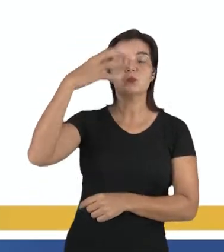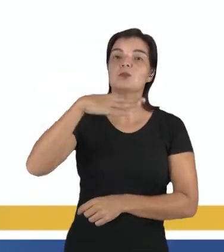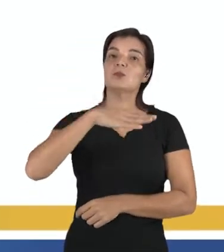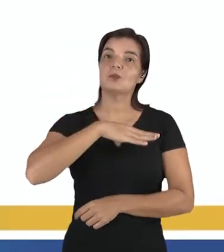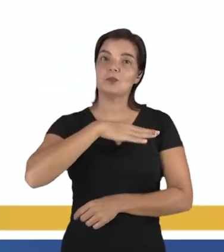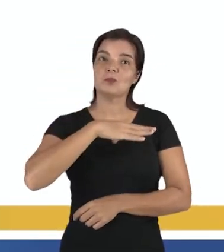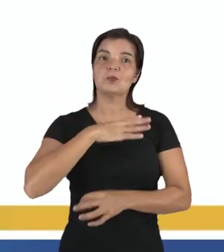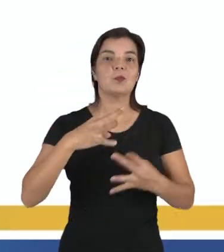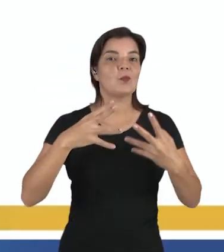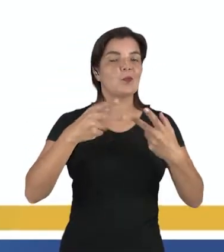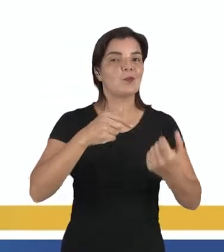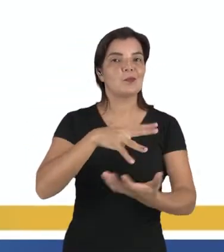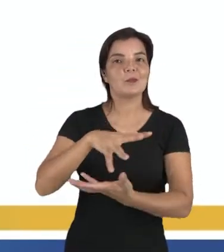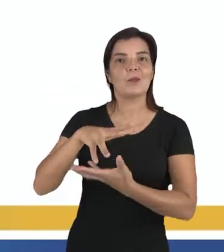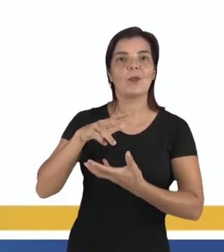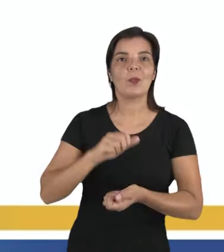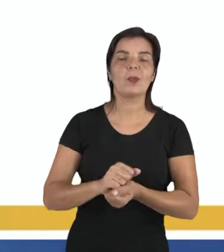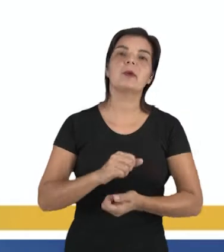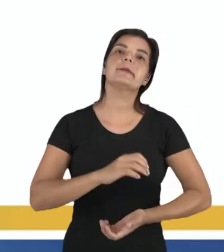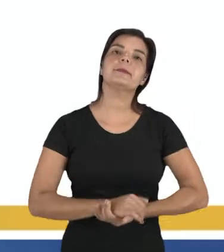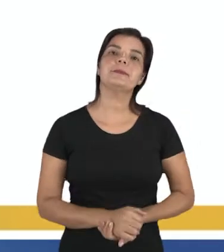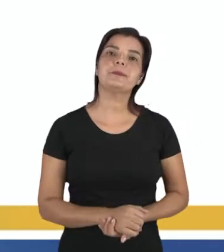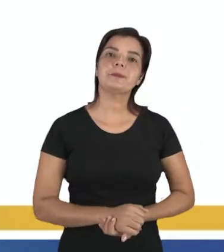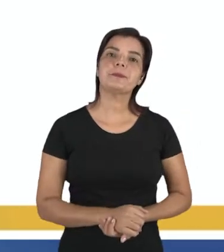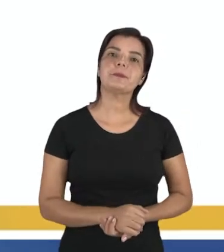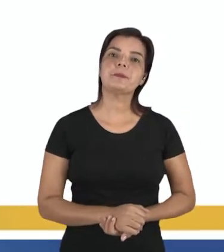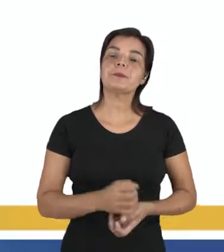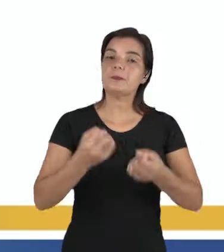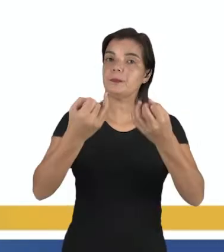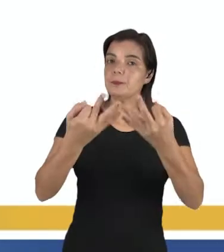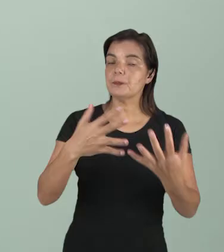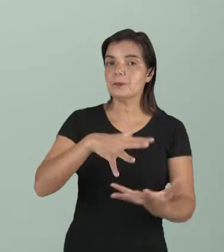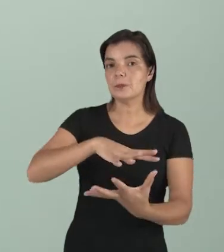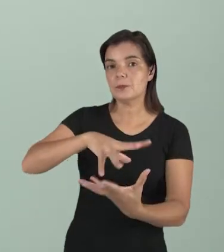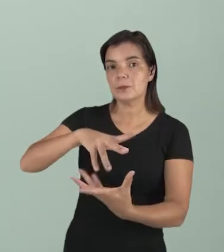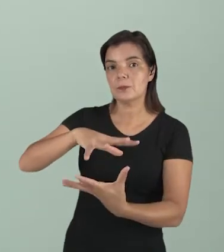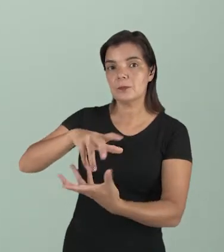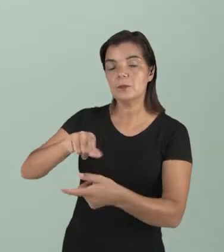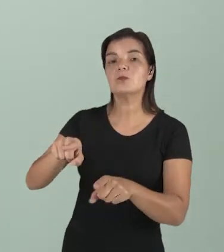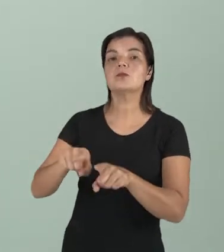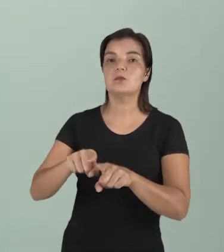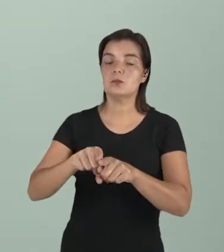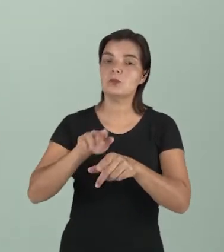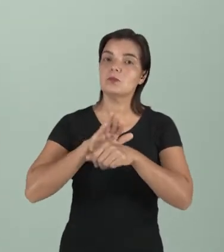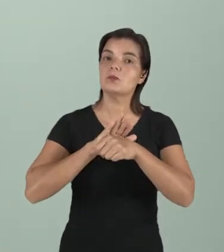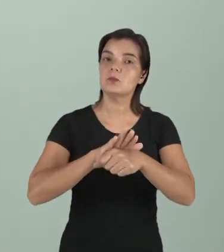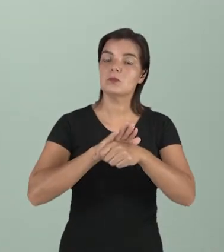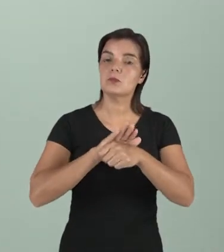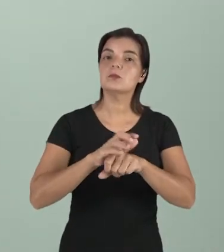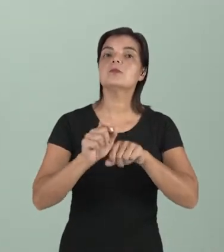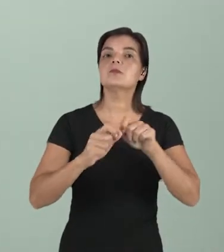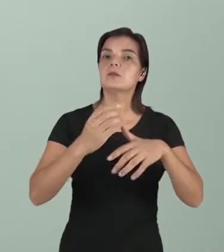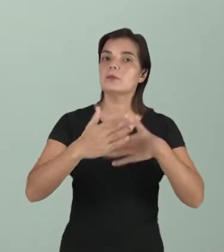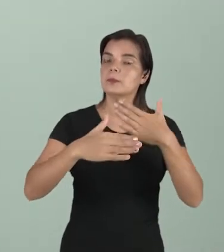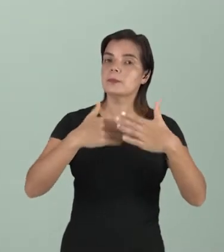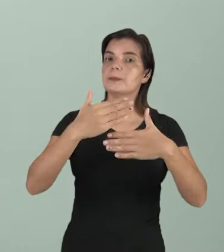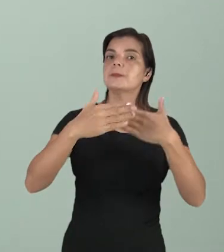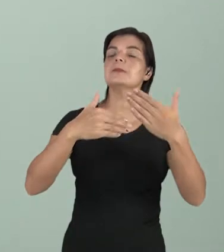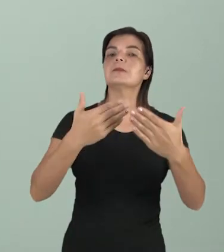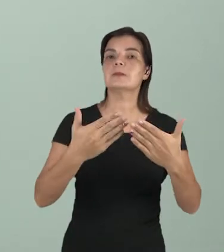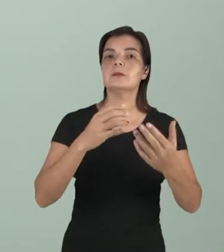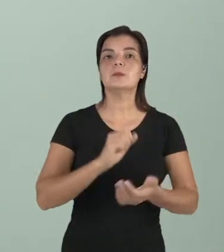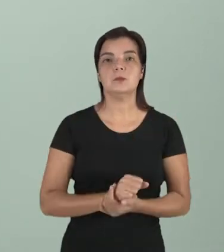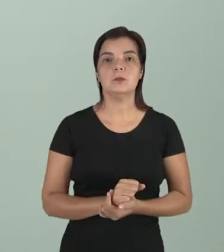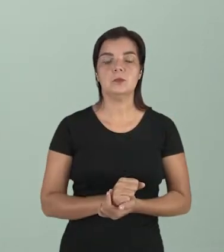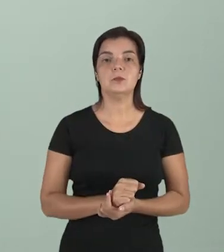urbana em todo o planeta. Pessoal, a globalização ela contribuiu, para o avanço ainda